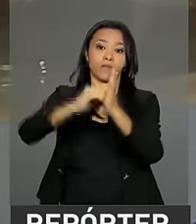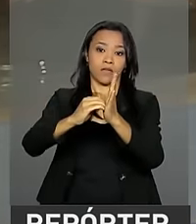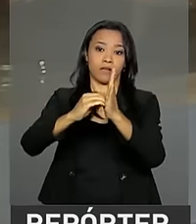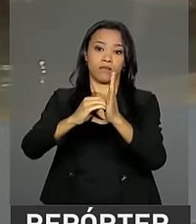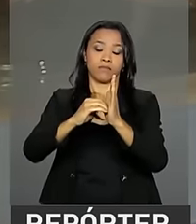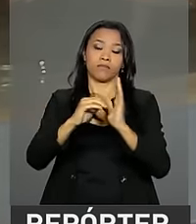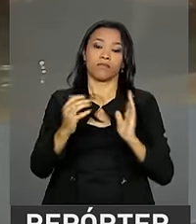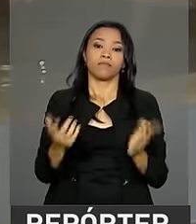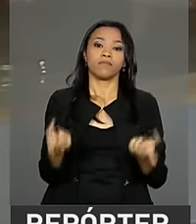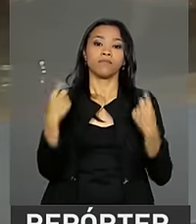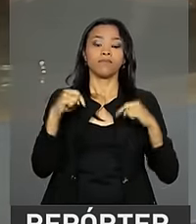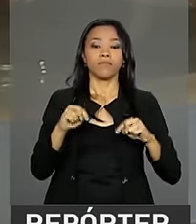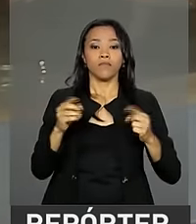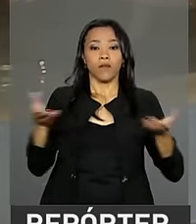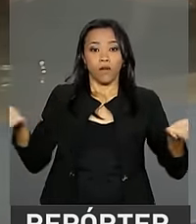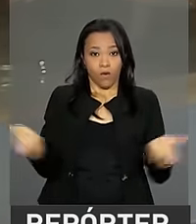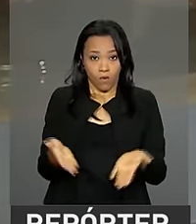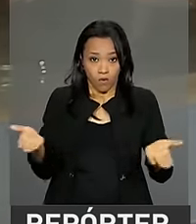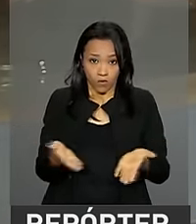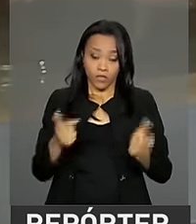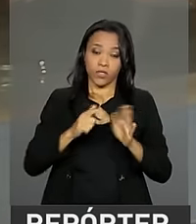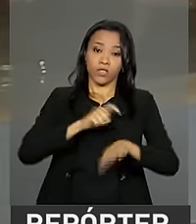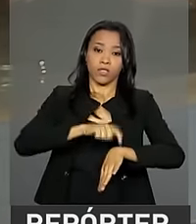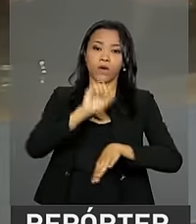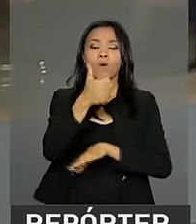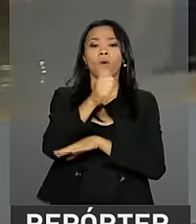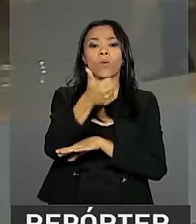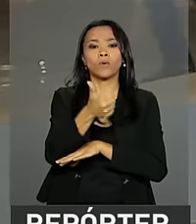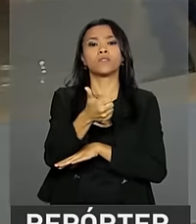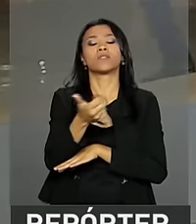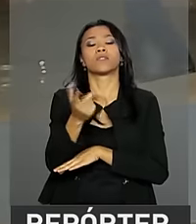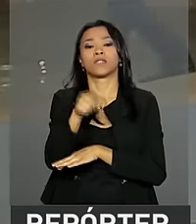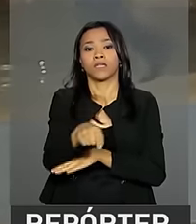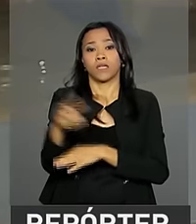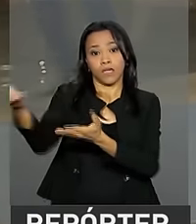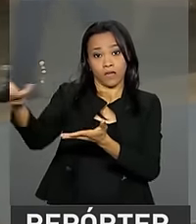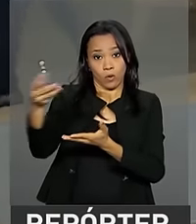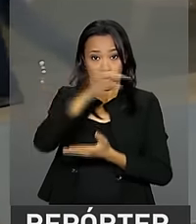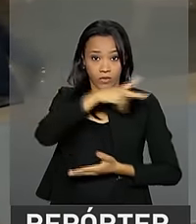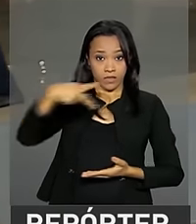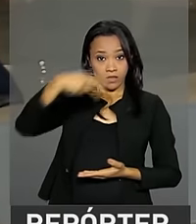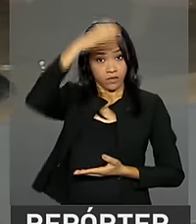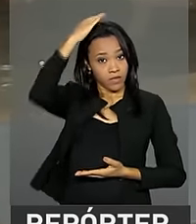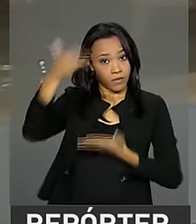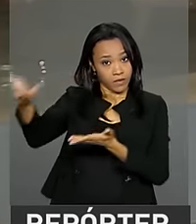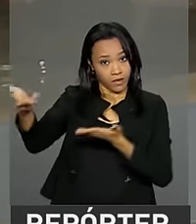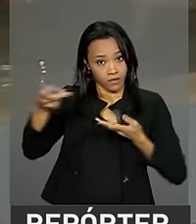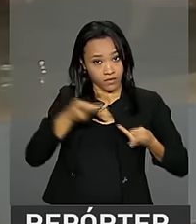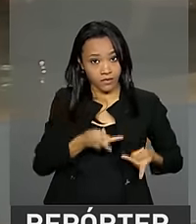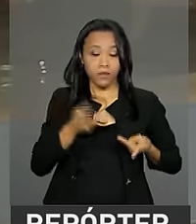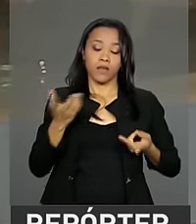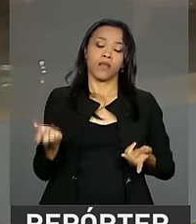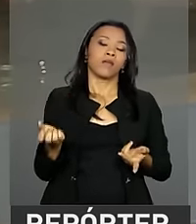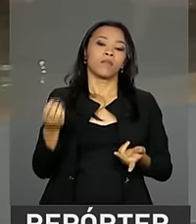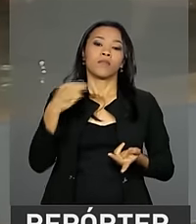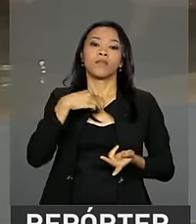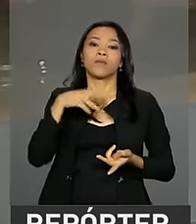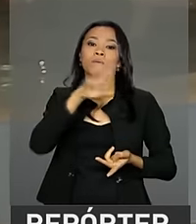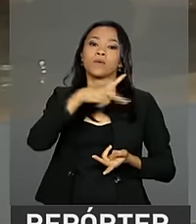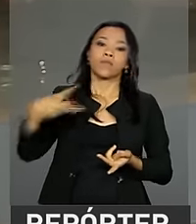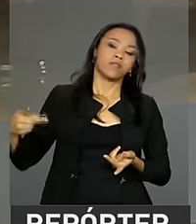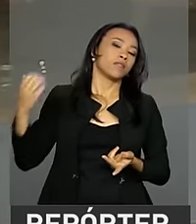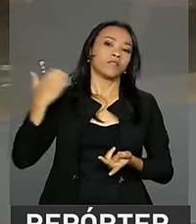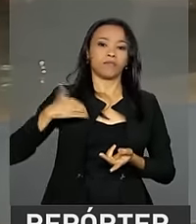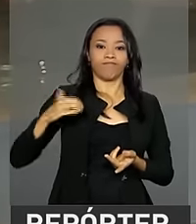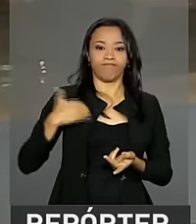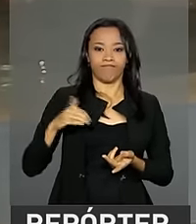às 11 horas, o presidente Michel Temer recebe o presidente da Argentina, Maurício Macri, em visita de Estado.